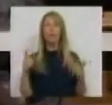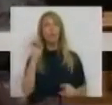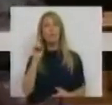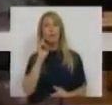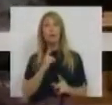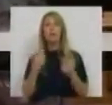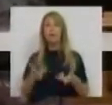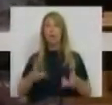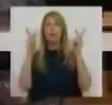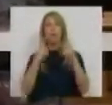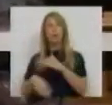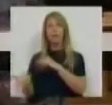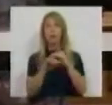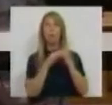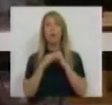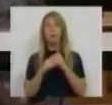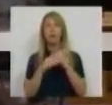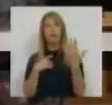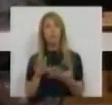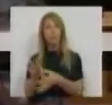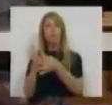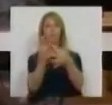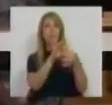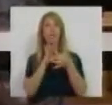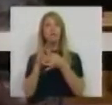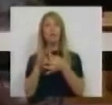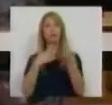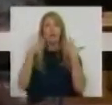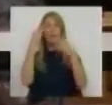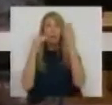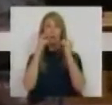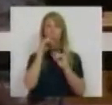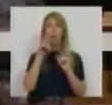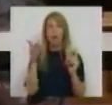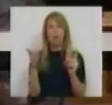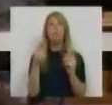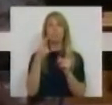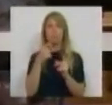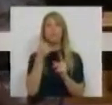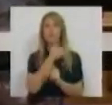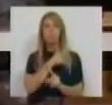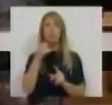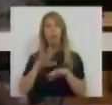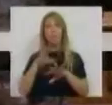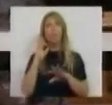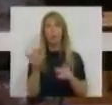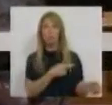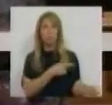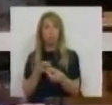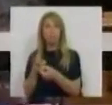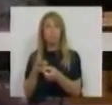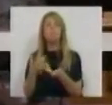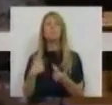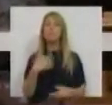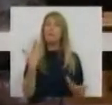da igualdade, da fraternidade, aprender com aqueles que mais de perto sofreram com estes ataques. E